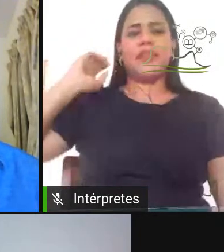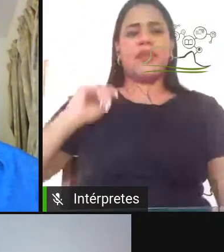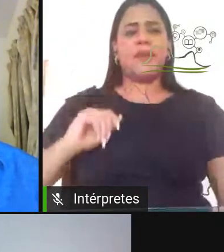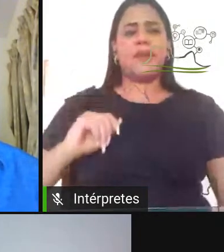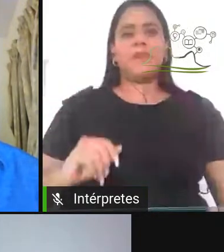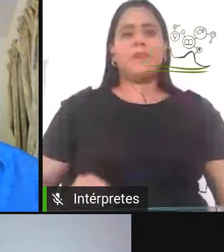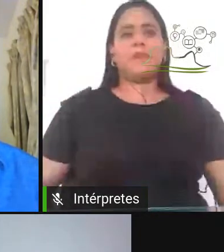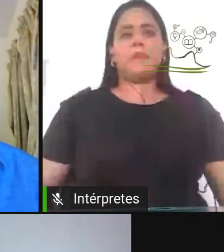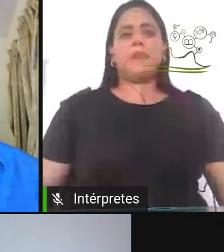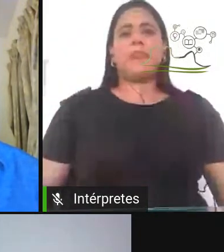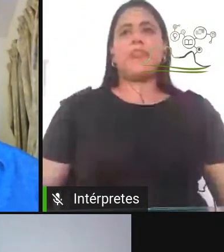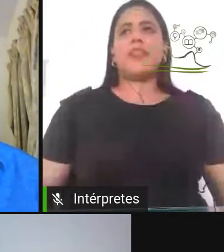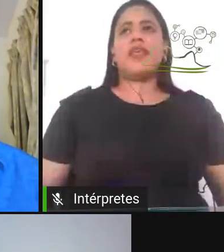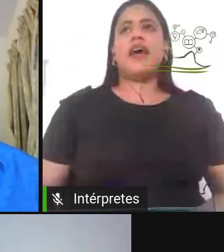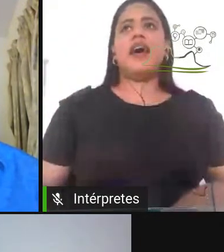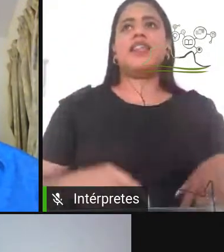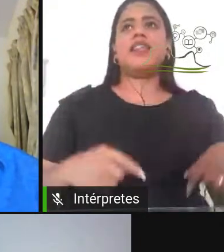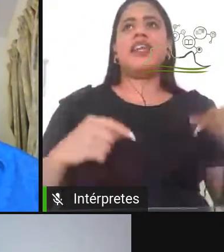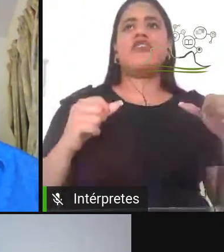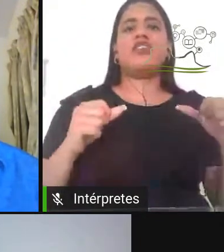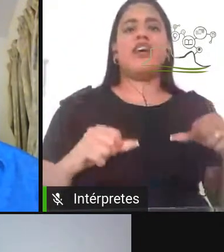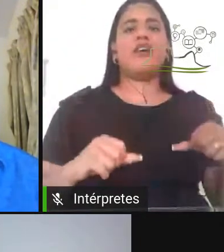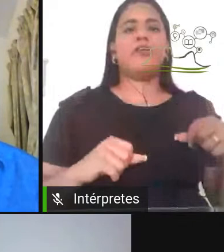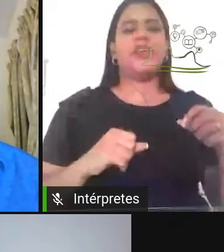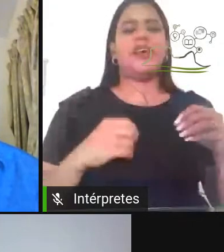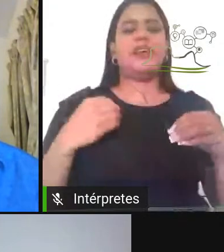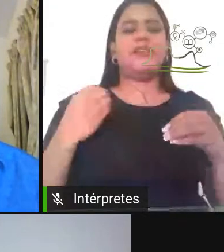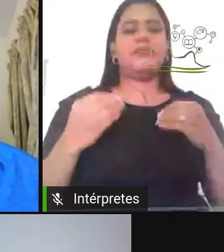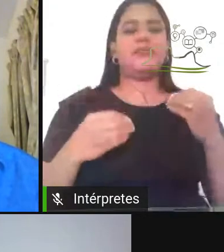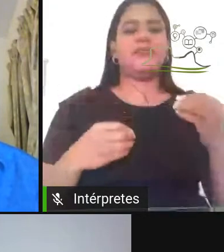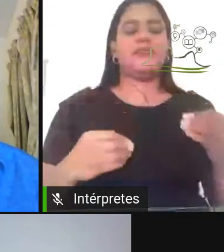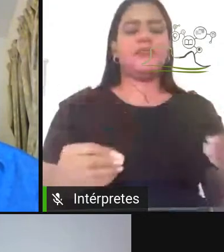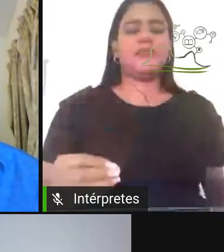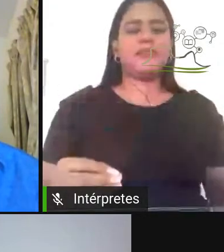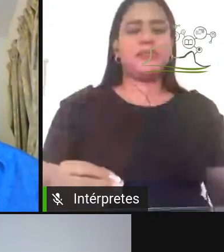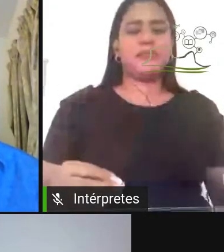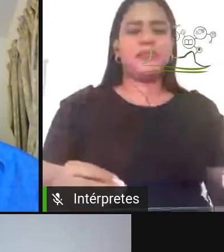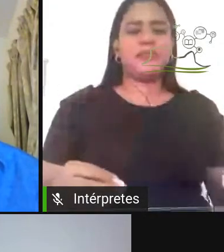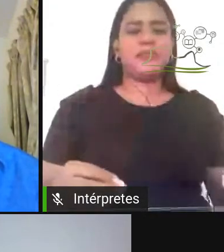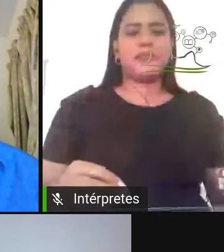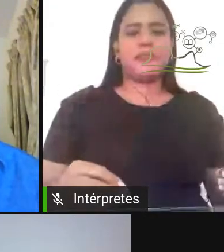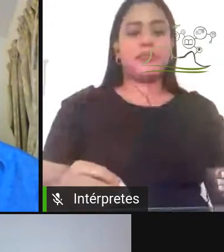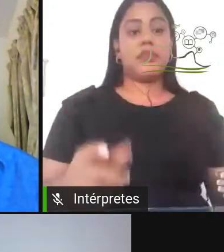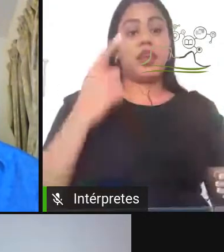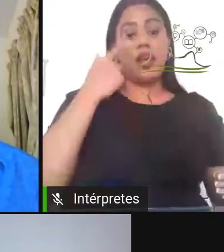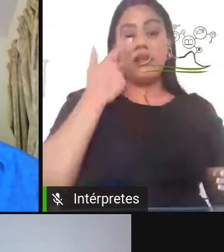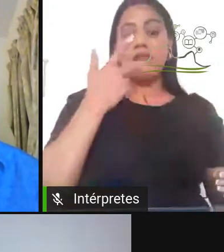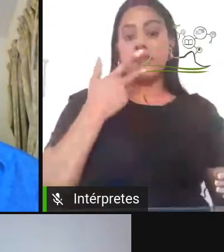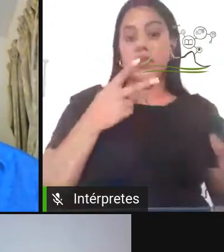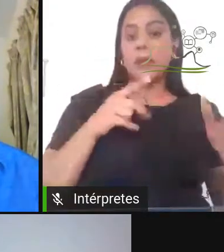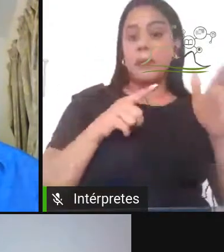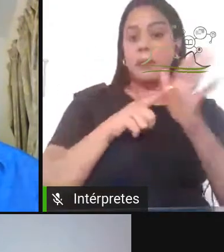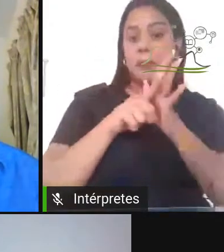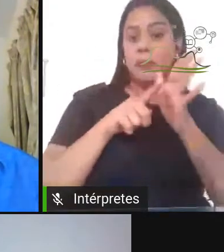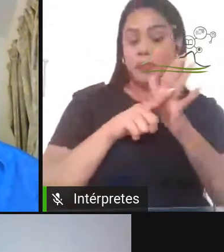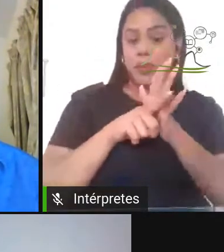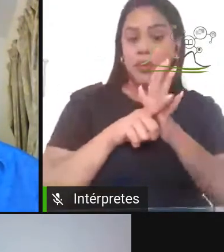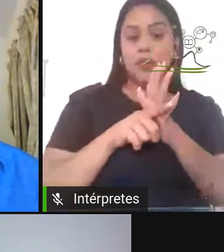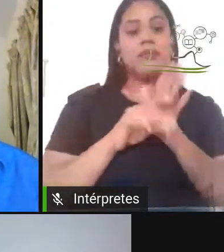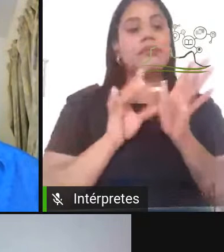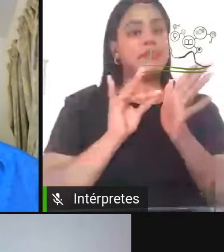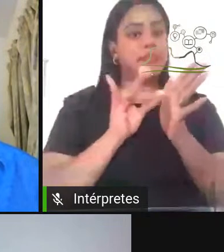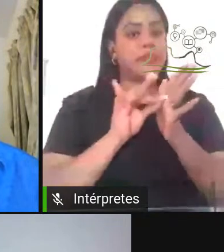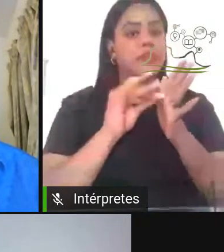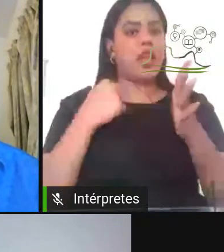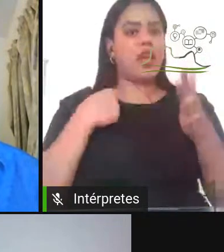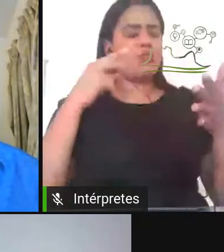todos vocês. Sobre a pergunta, realmente eu alinho um bocado com os colegas e as